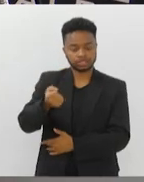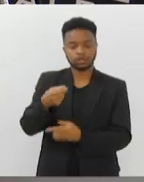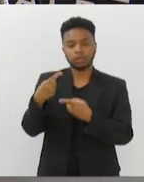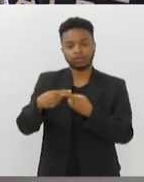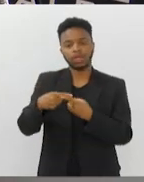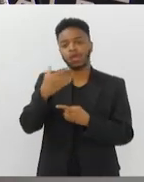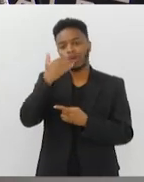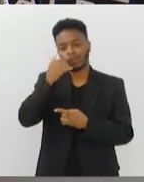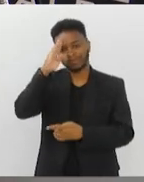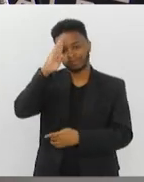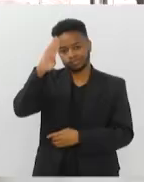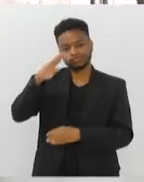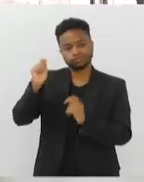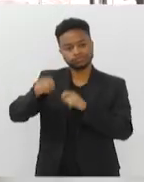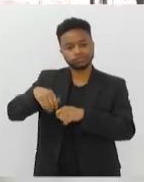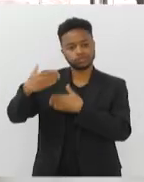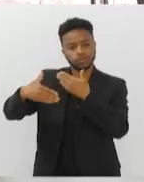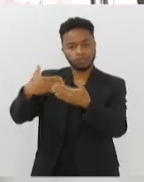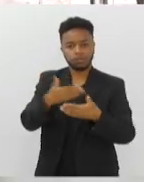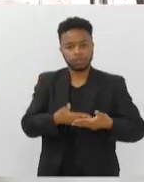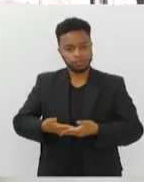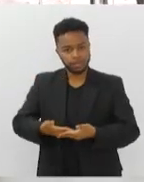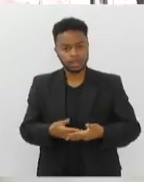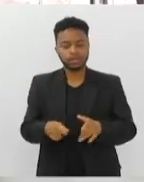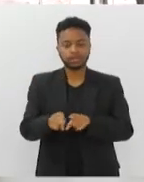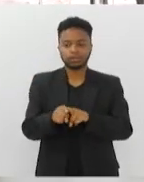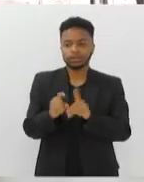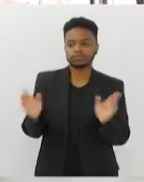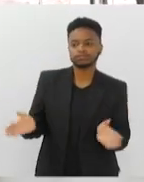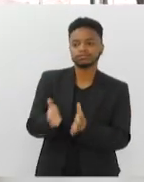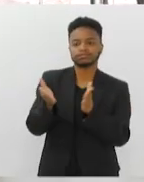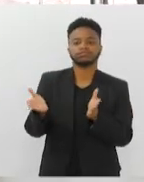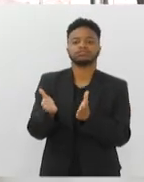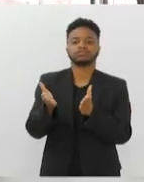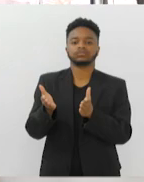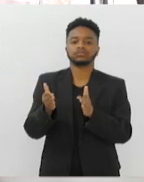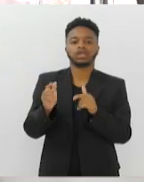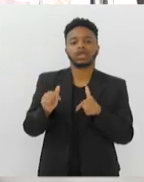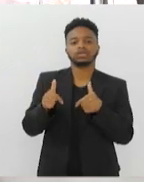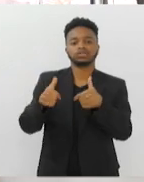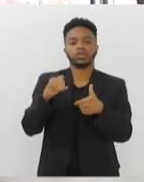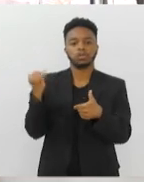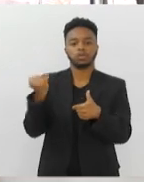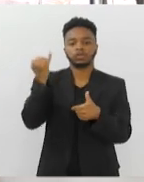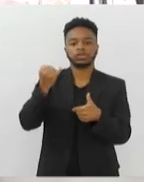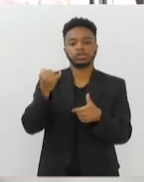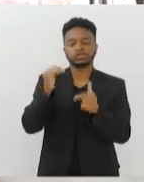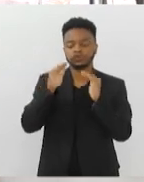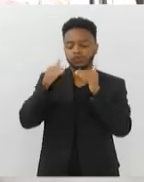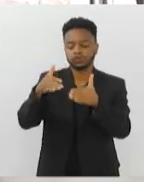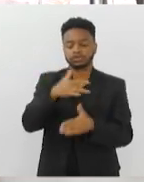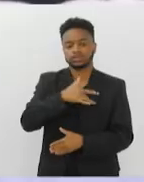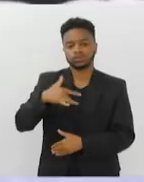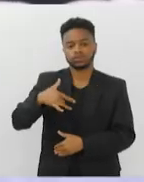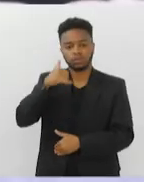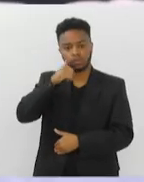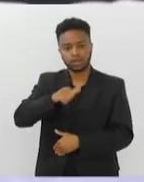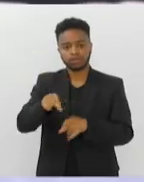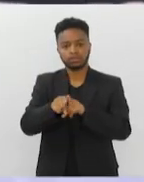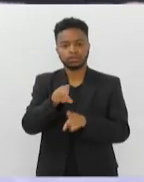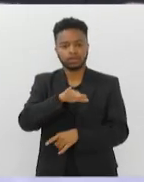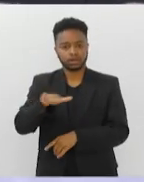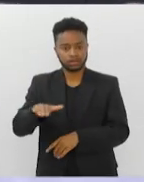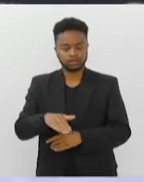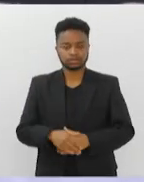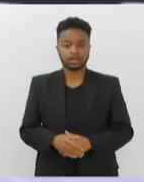o desenvolvimento dos bebês, além de impulsionar este ato tão importante para a saúde das mulheres e crianças. A